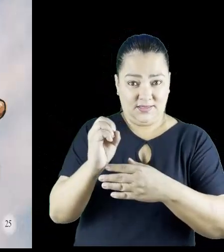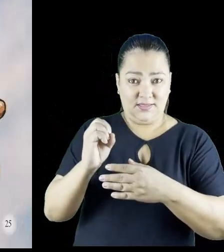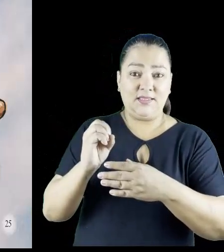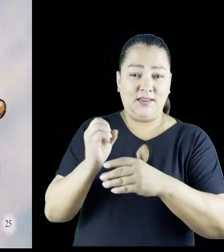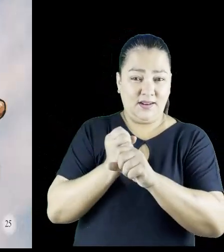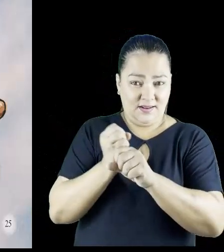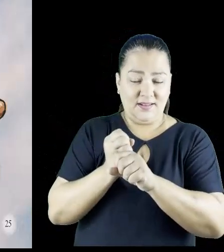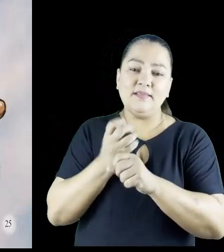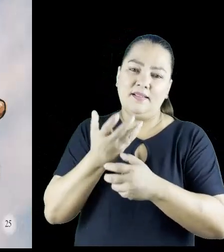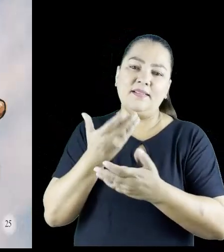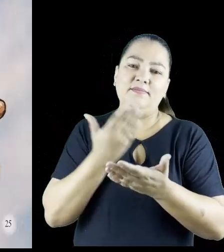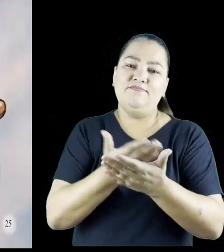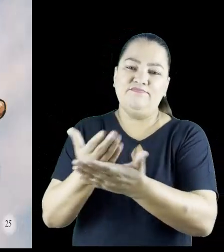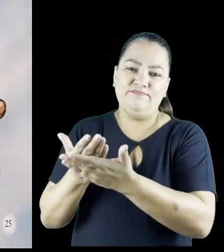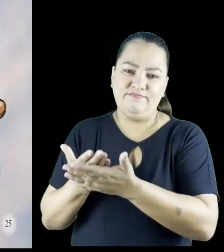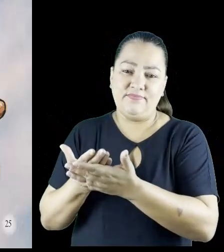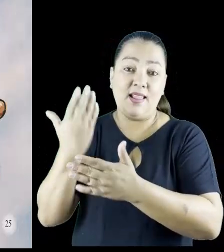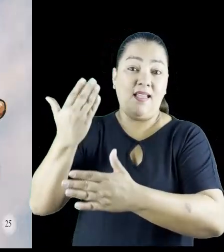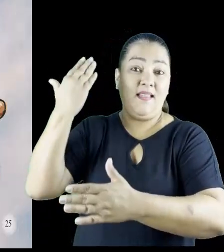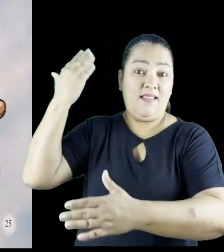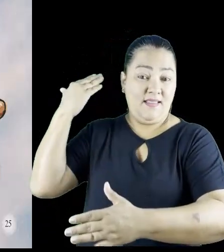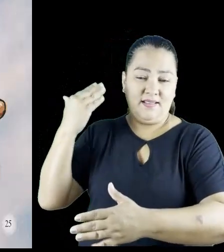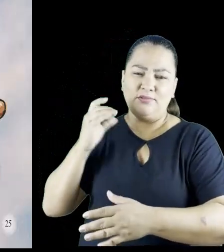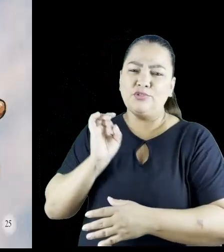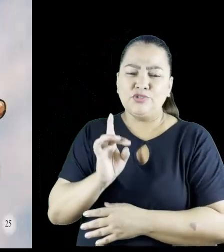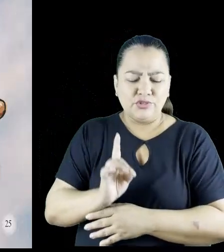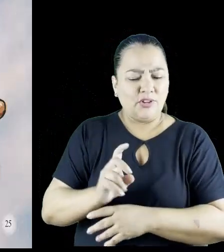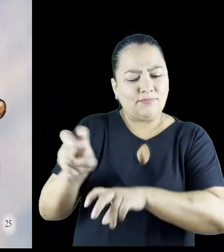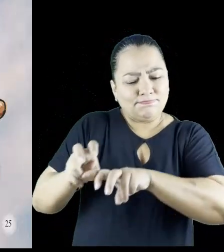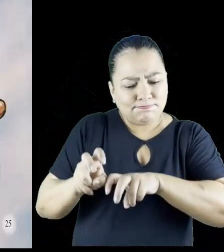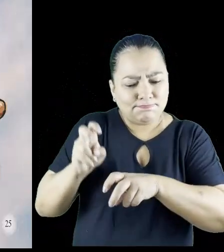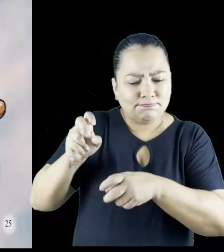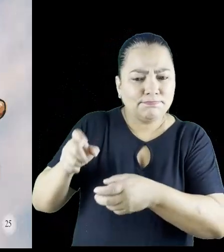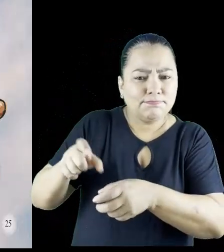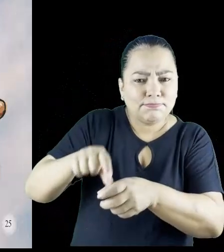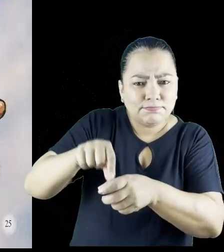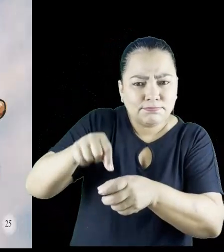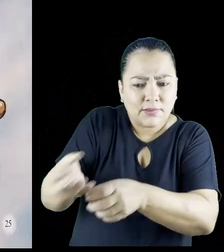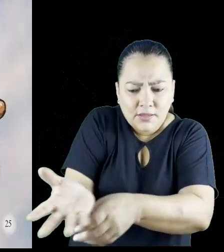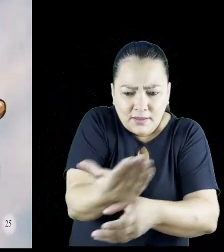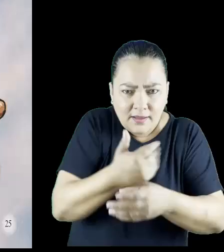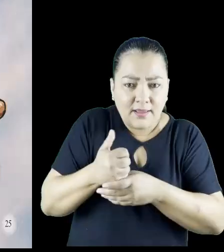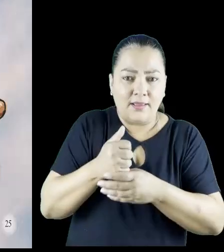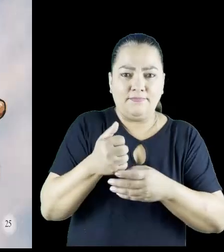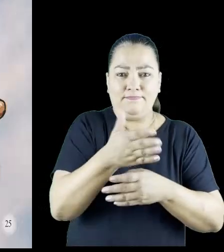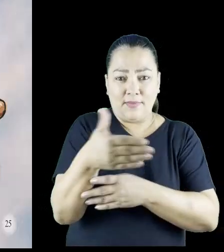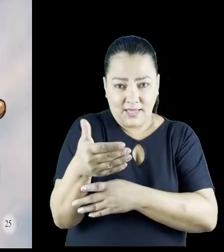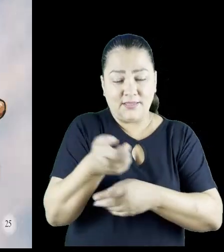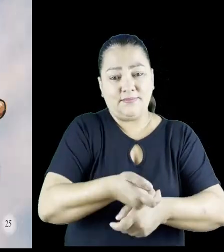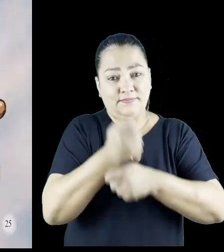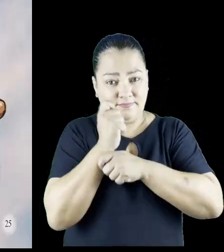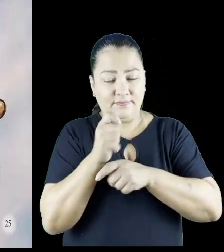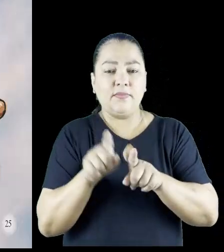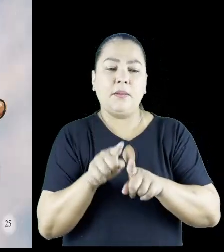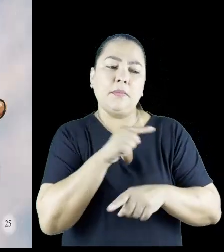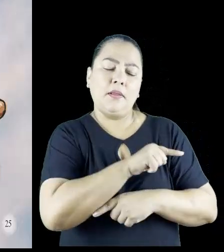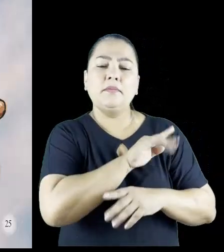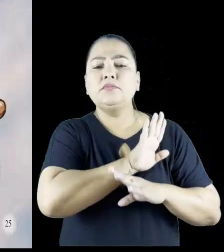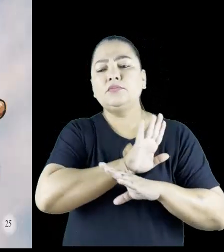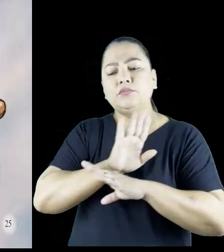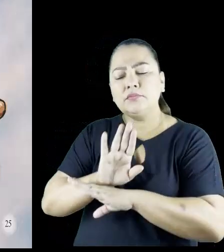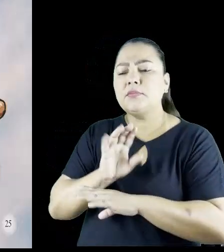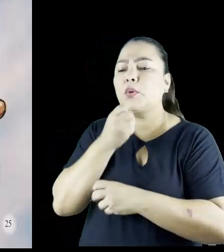quer estudar. Naquela época era só pesca e lavoura. Não tinha muita escolha, mas agora eles querem estudar. Voneno